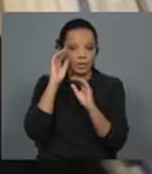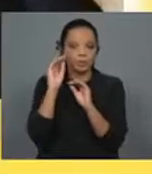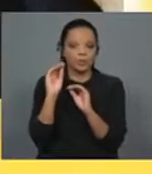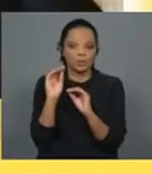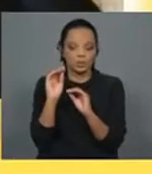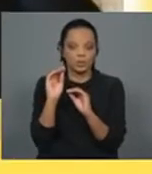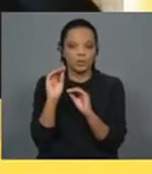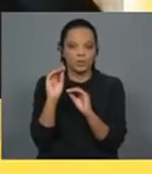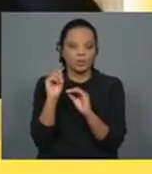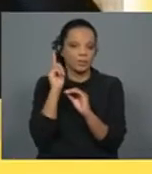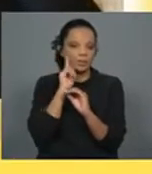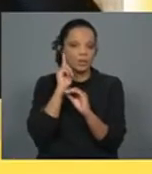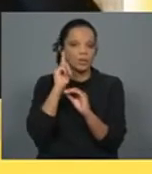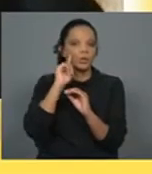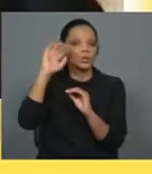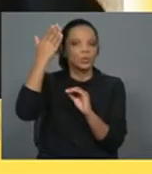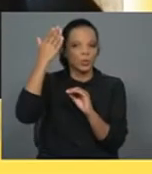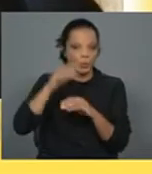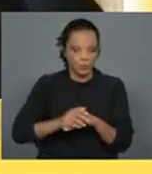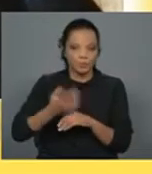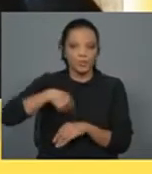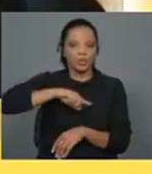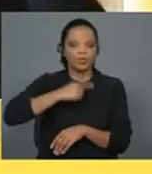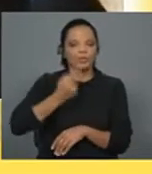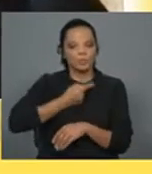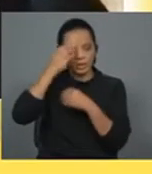a educação é muito importante, e nós devemos ensinar